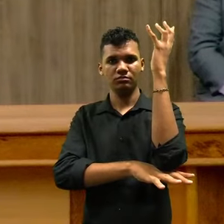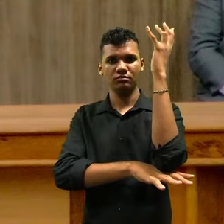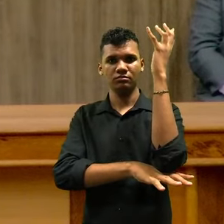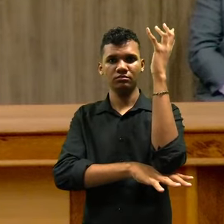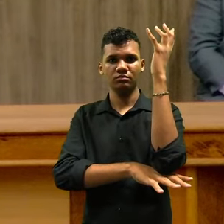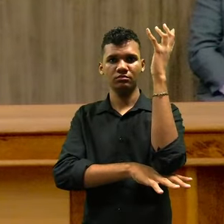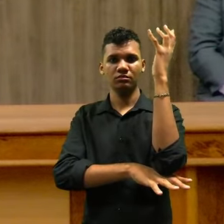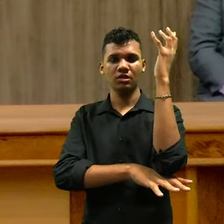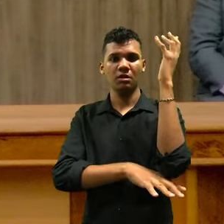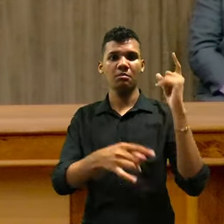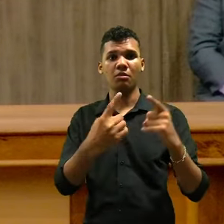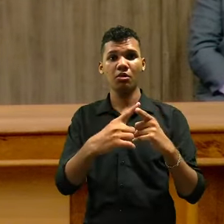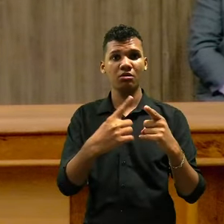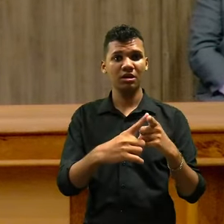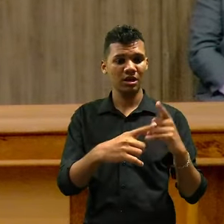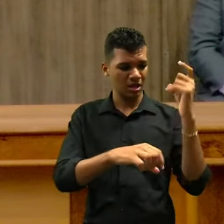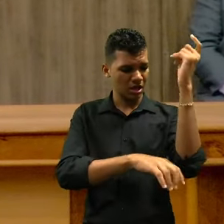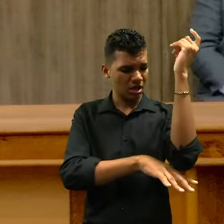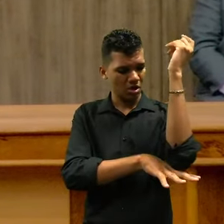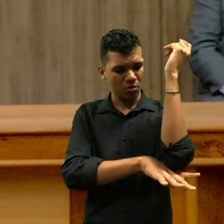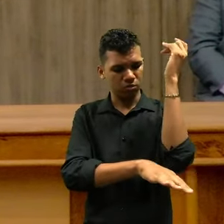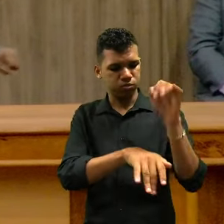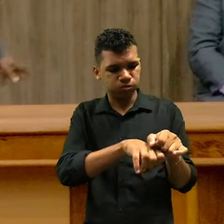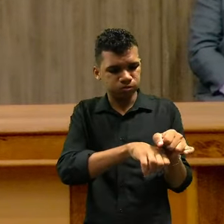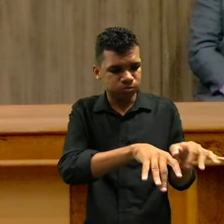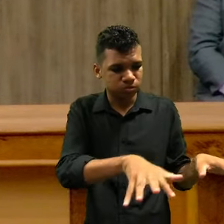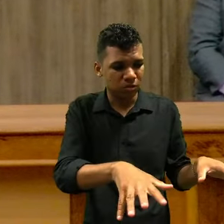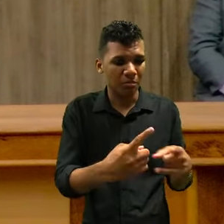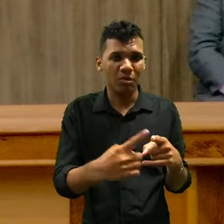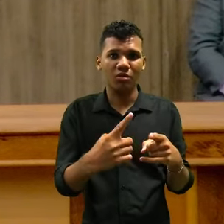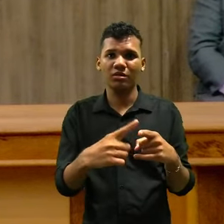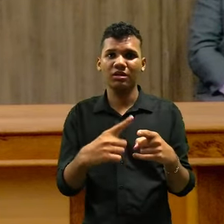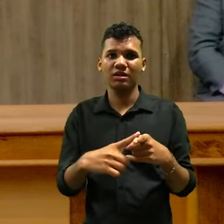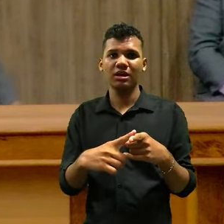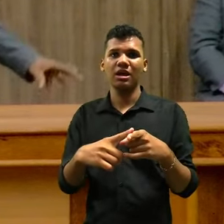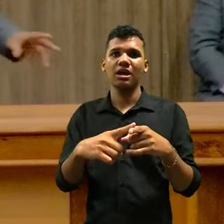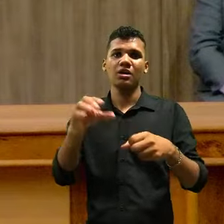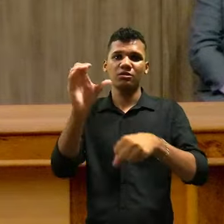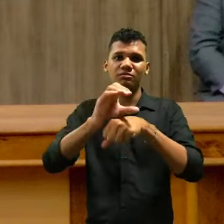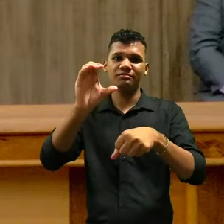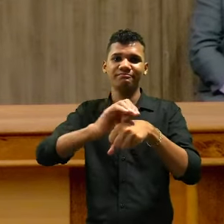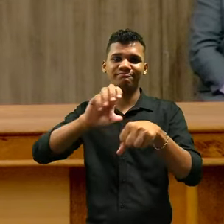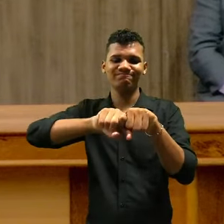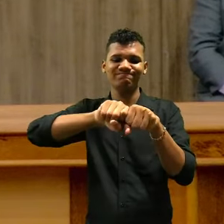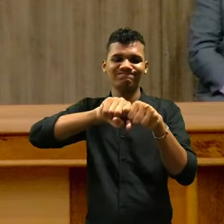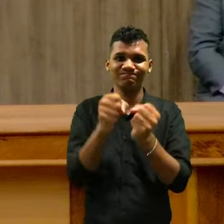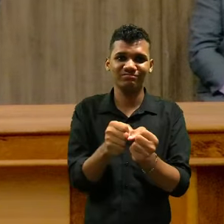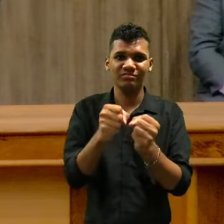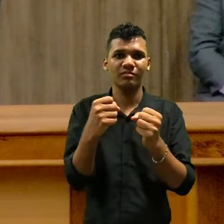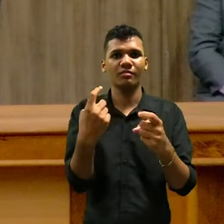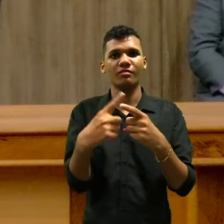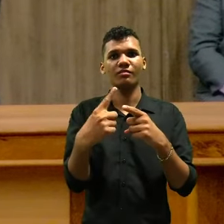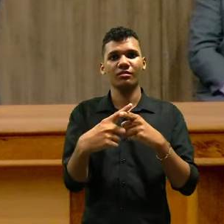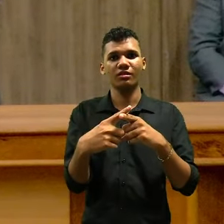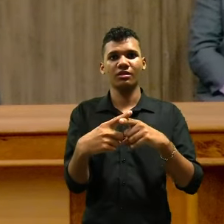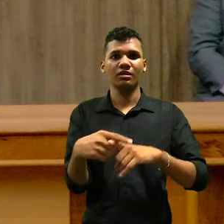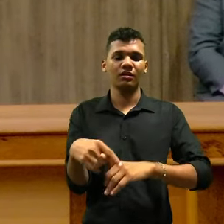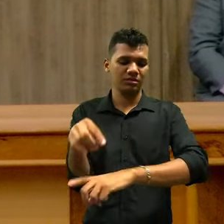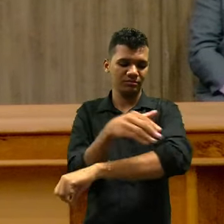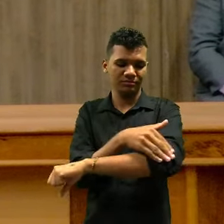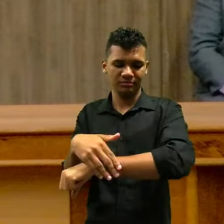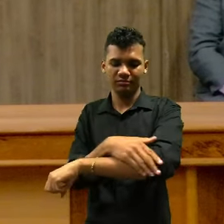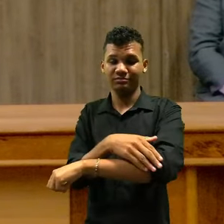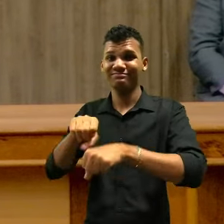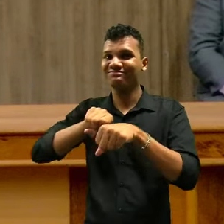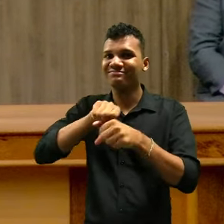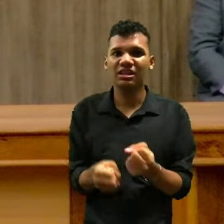tudo porque quem tem raiz é assim o concreto não segura a a estrada não segura é assim ou não é pode